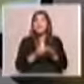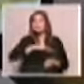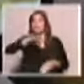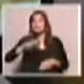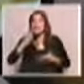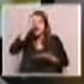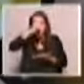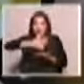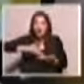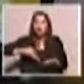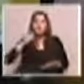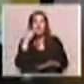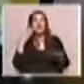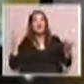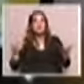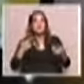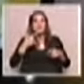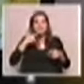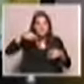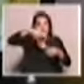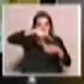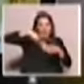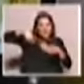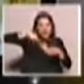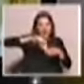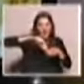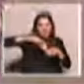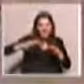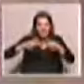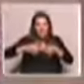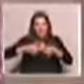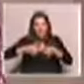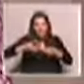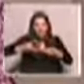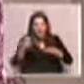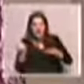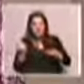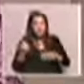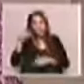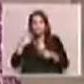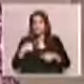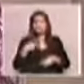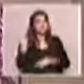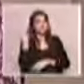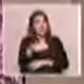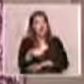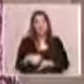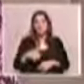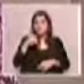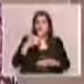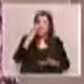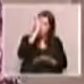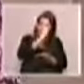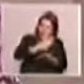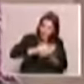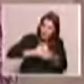vezes se fala de tirar a tal tampinha, eu sei que já tive aqui produtores que me disseram que não é nada por aí, não é? Que se deve cortar para sentir